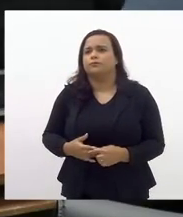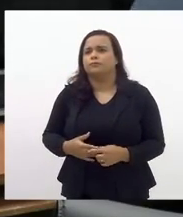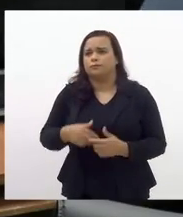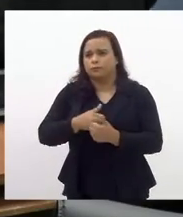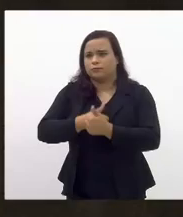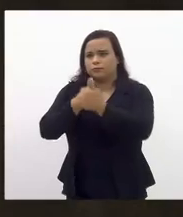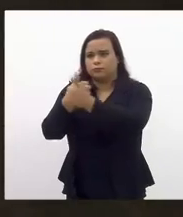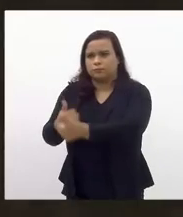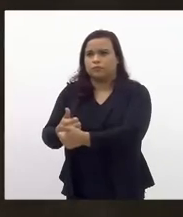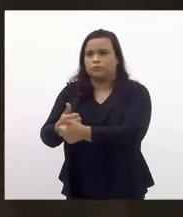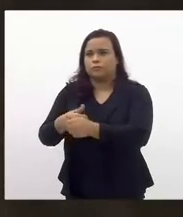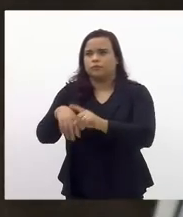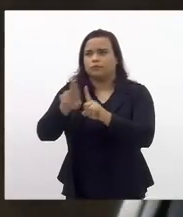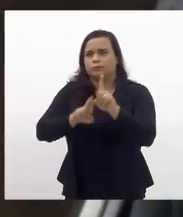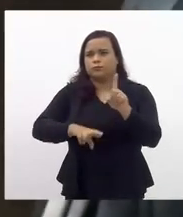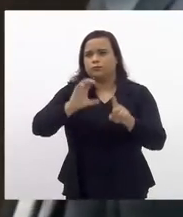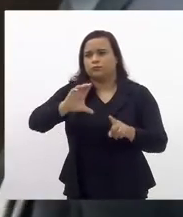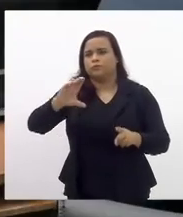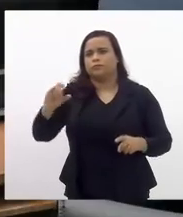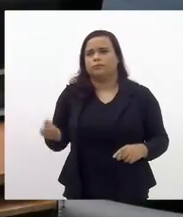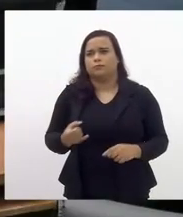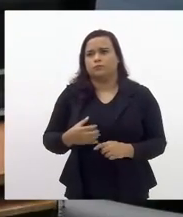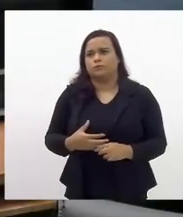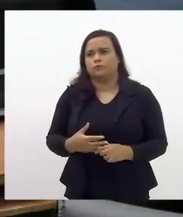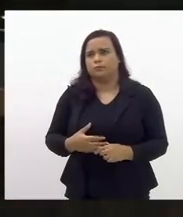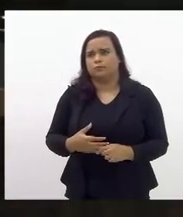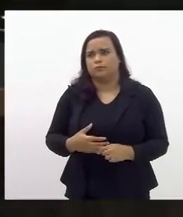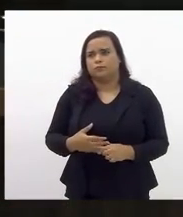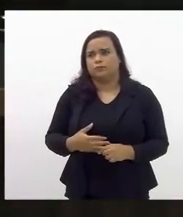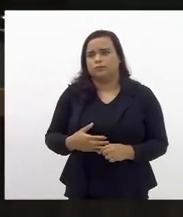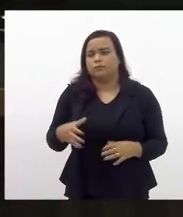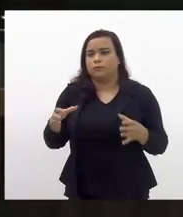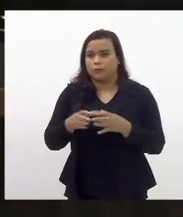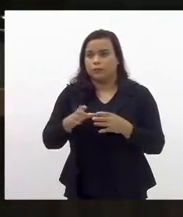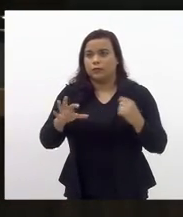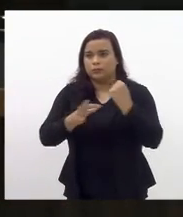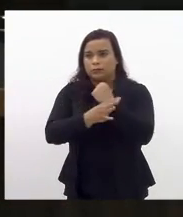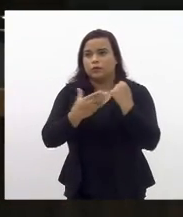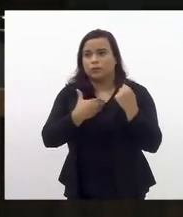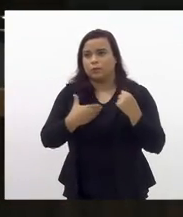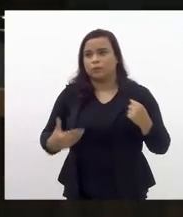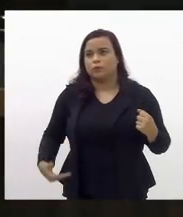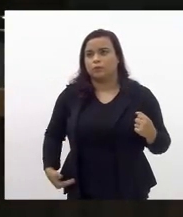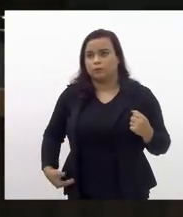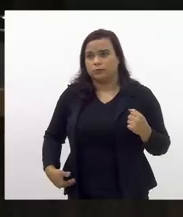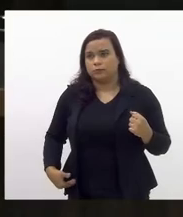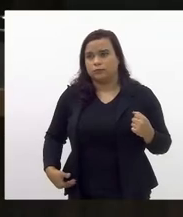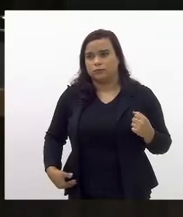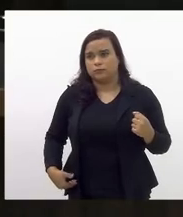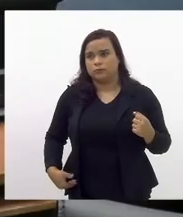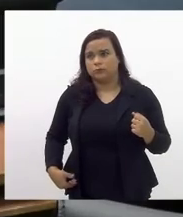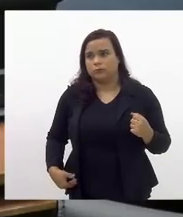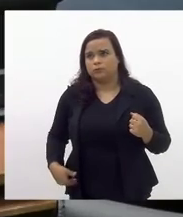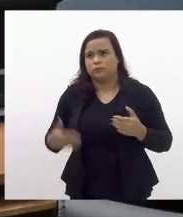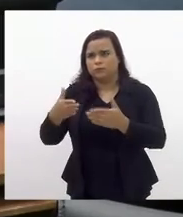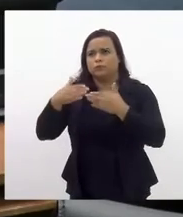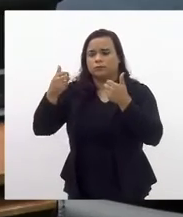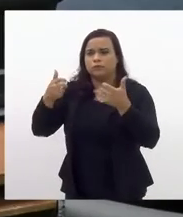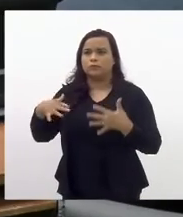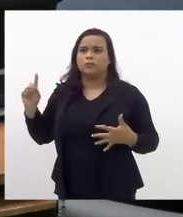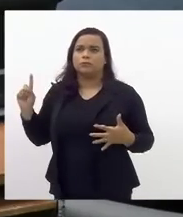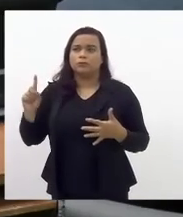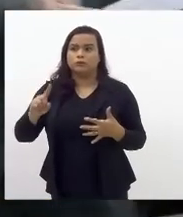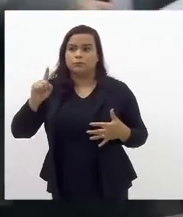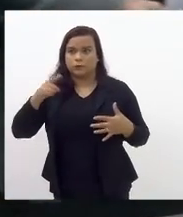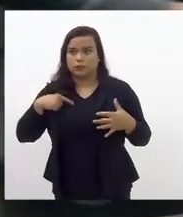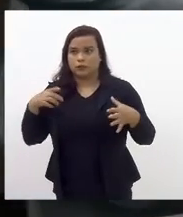Acompanho o parecer do relator da CCJ, senhor presidente. Pela Comissão de Segurança Pública, Assuntos de Polícia. Questão de ordem. Como